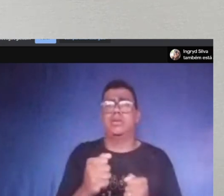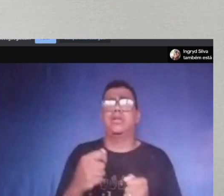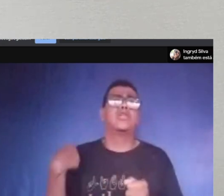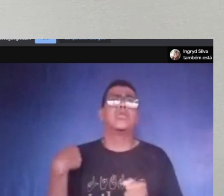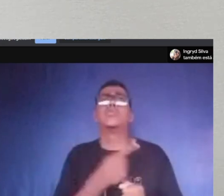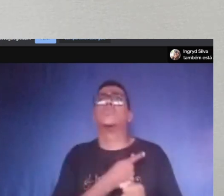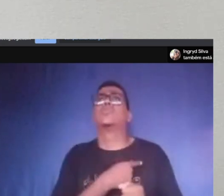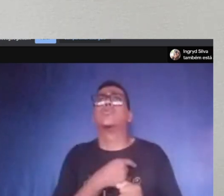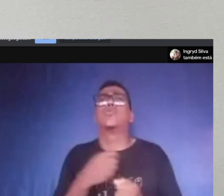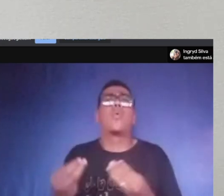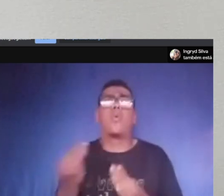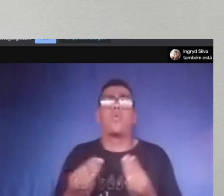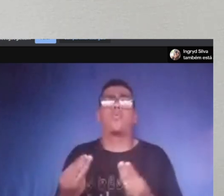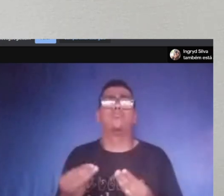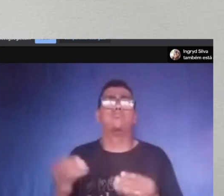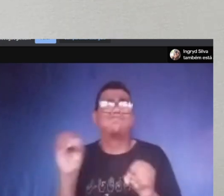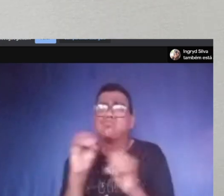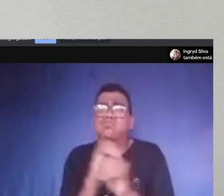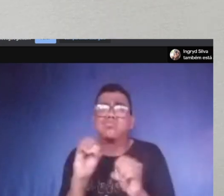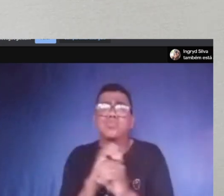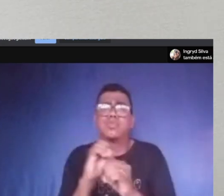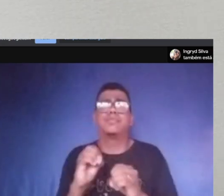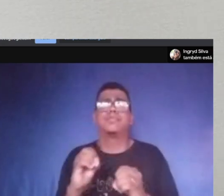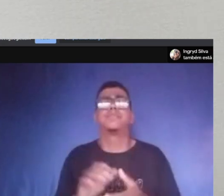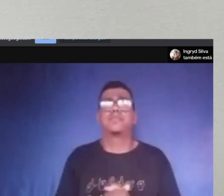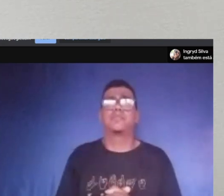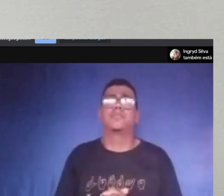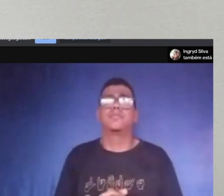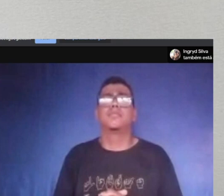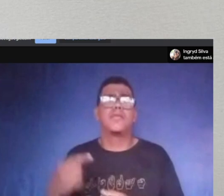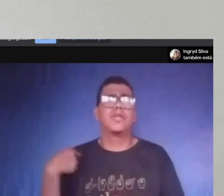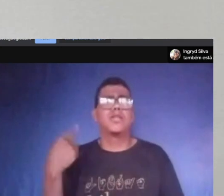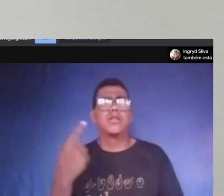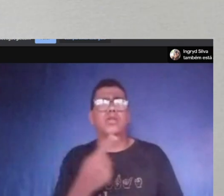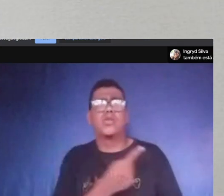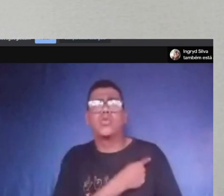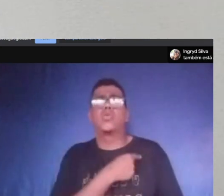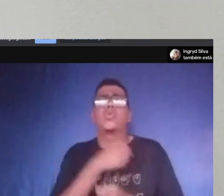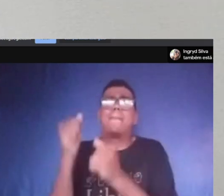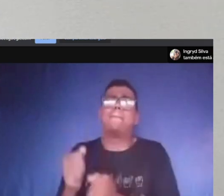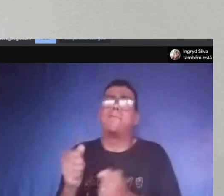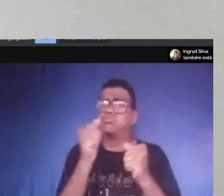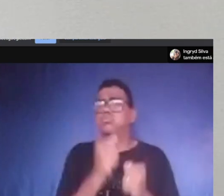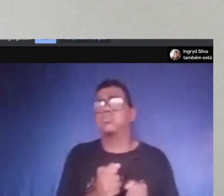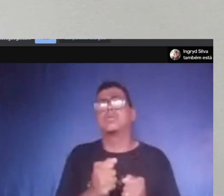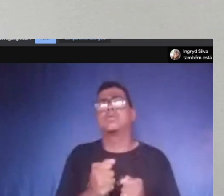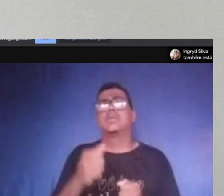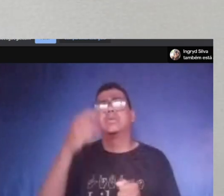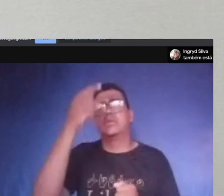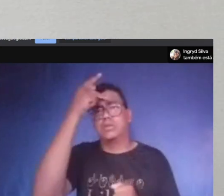Deus que deveria nortear a nossa vida, e quando nós não estamos vivendo o equilíbrio que vem da parte do Senhor, a gente não vai